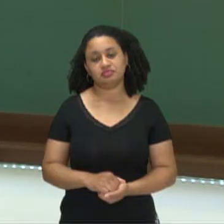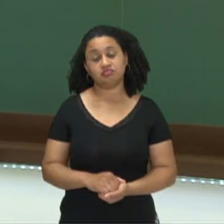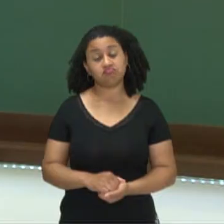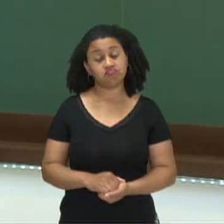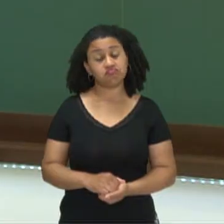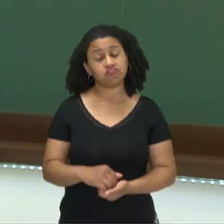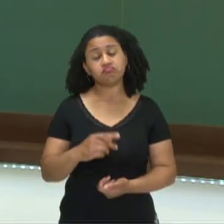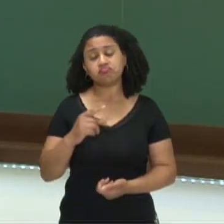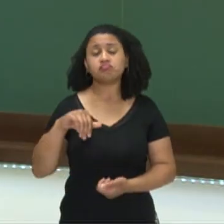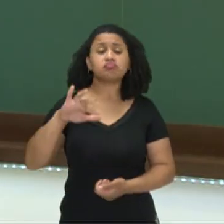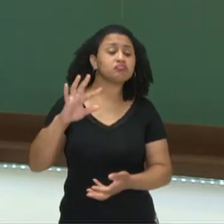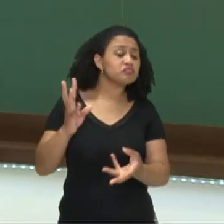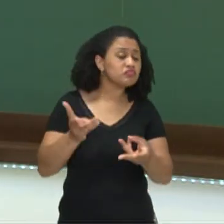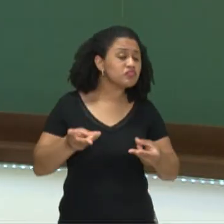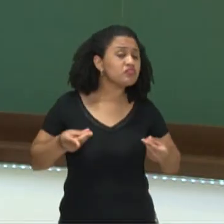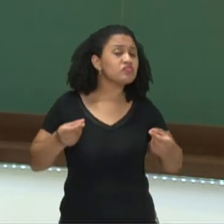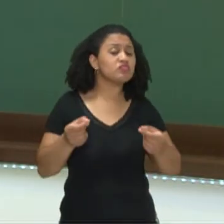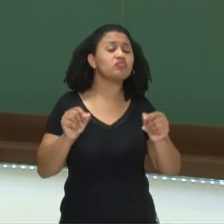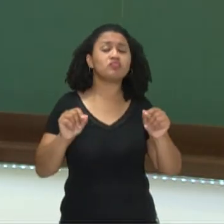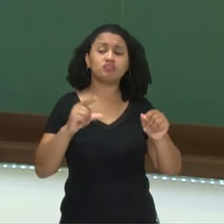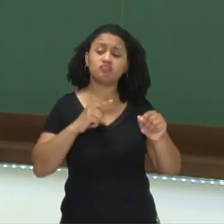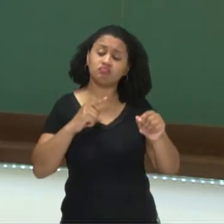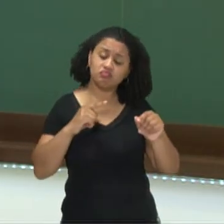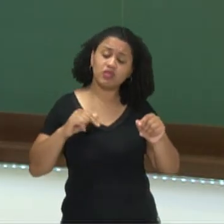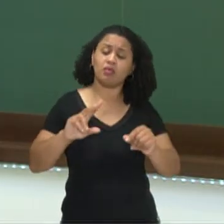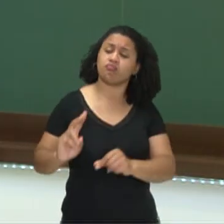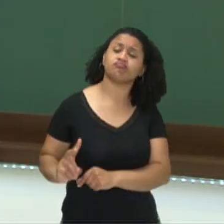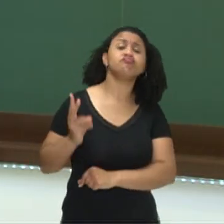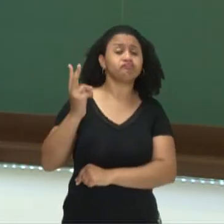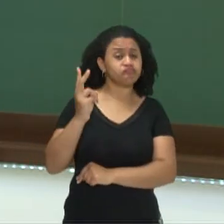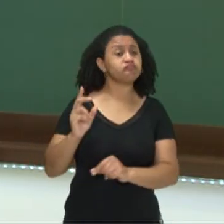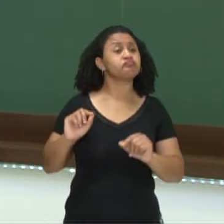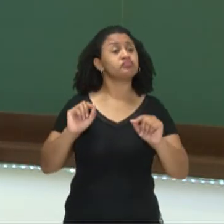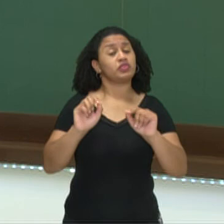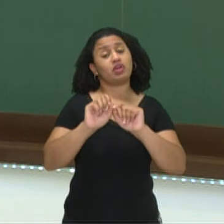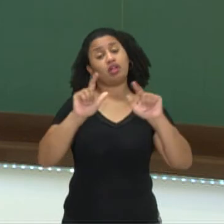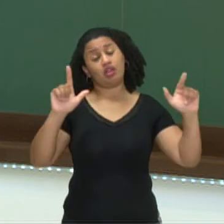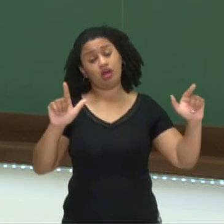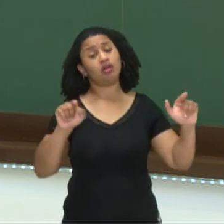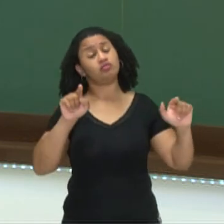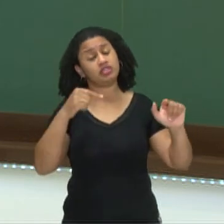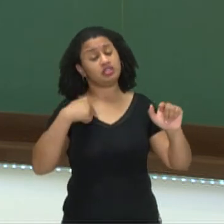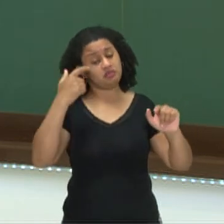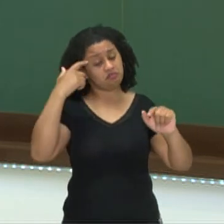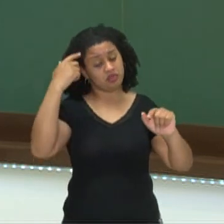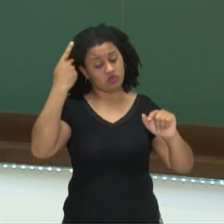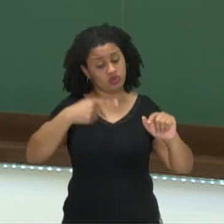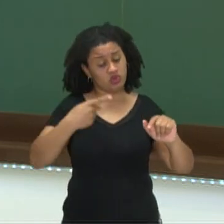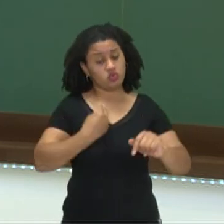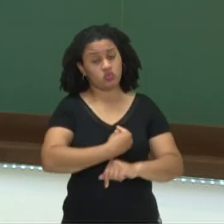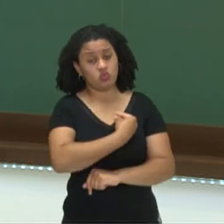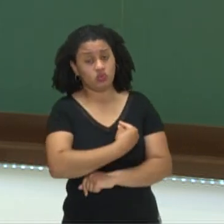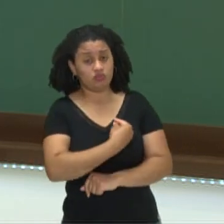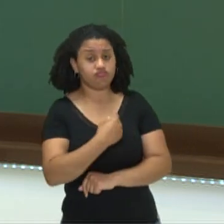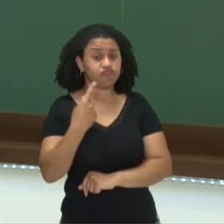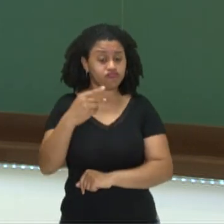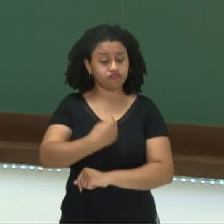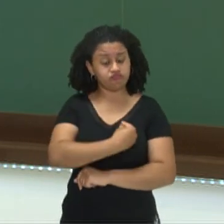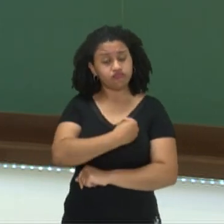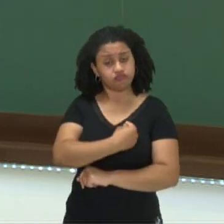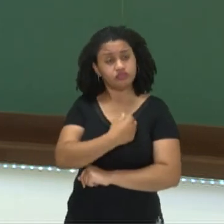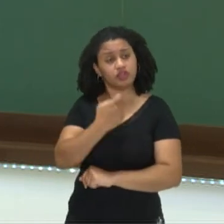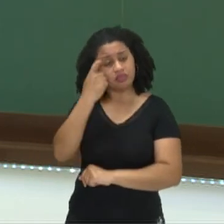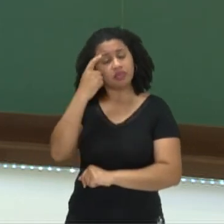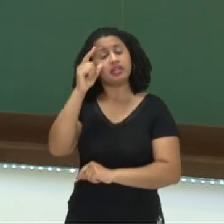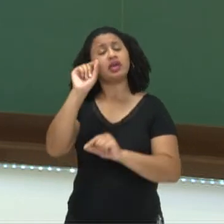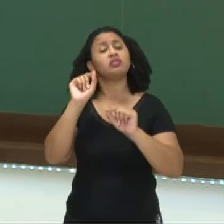suas maiores qualidades, seus pontos fortes, suas virtudes. Então, claro, você refletiu sobre sua vida. Então, aqui uma ideia do que